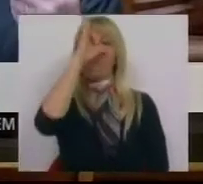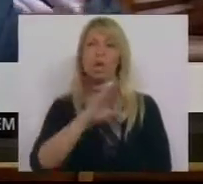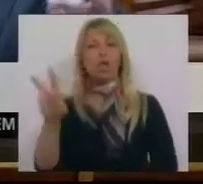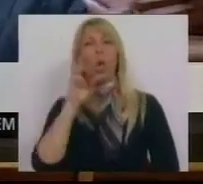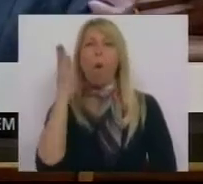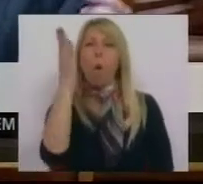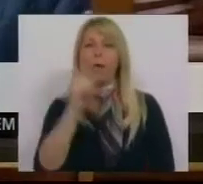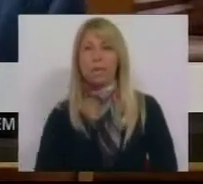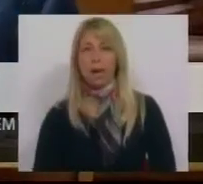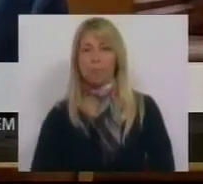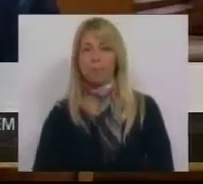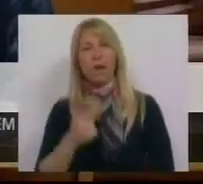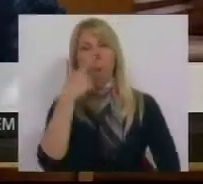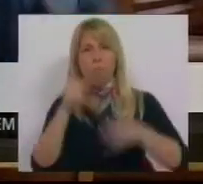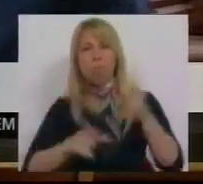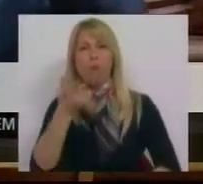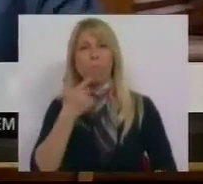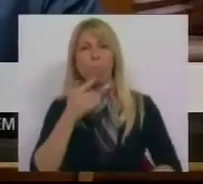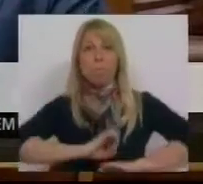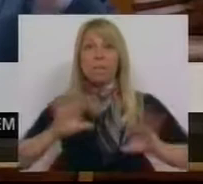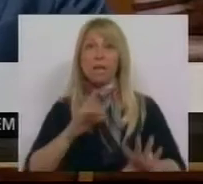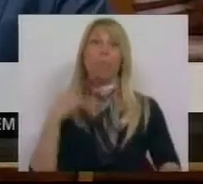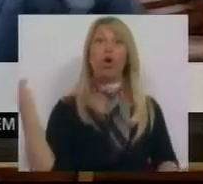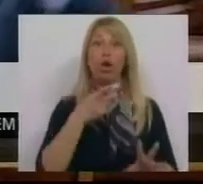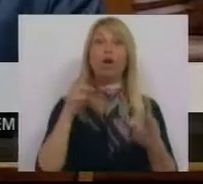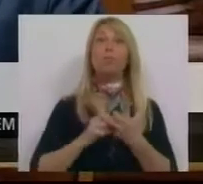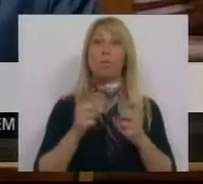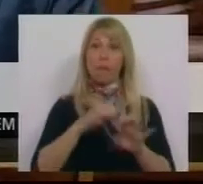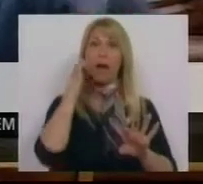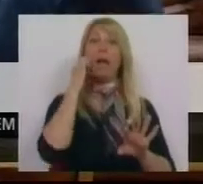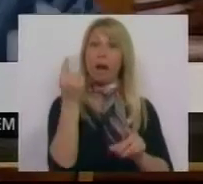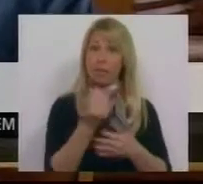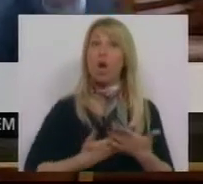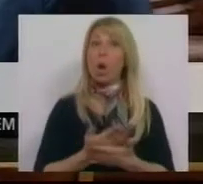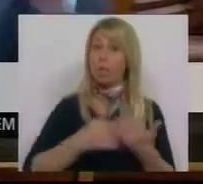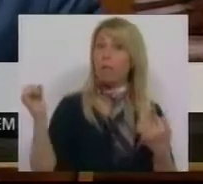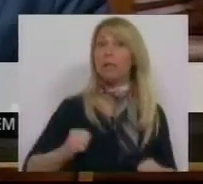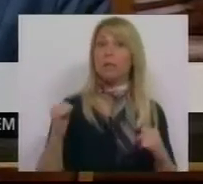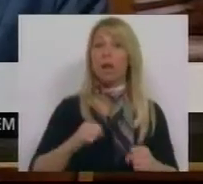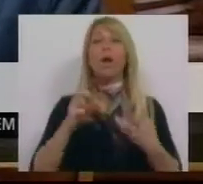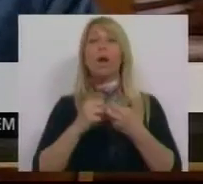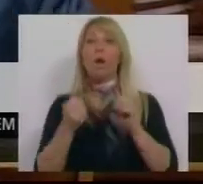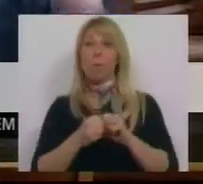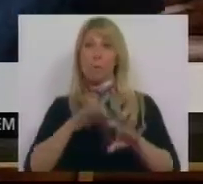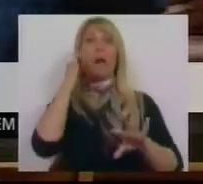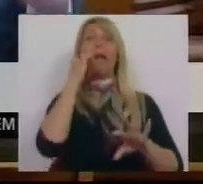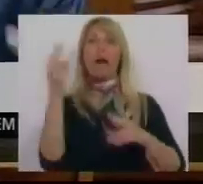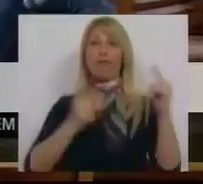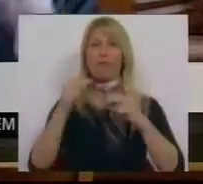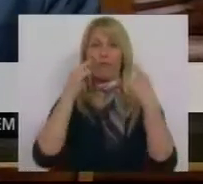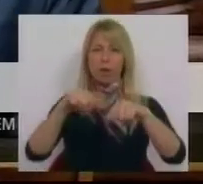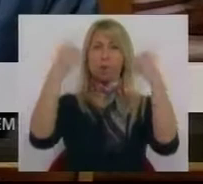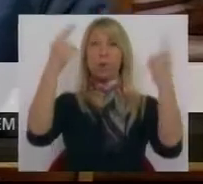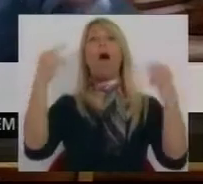ouça, isso o povo bem percebe. Nós tínhamos problemas graves de economia, tínhamos problemas graves de finanças públicas,